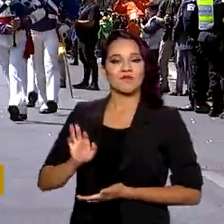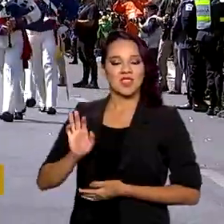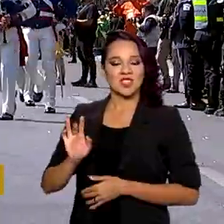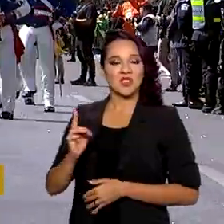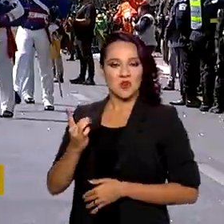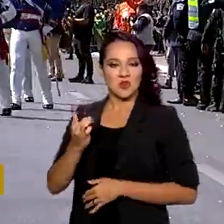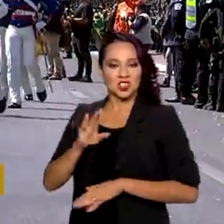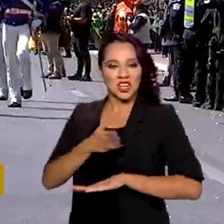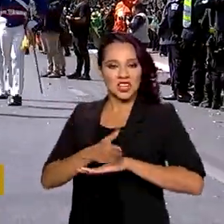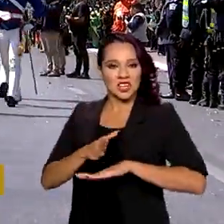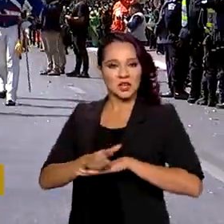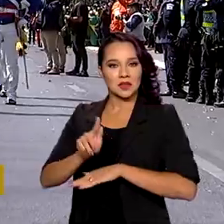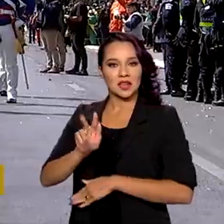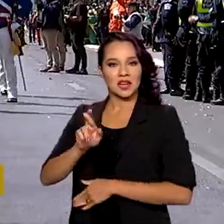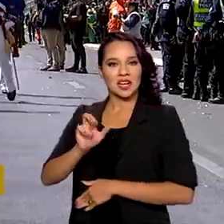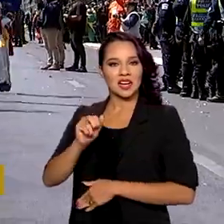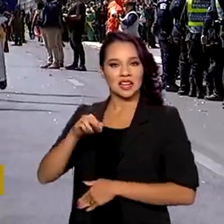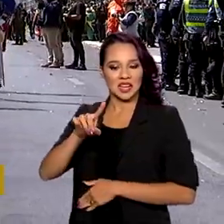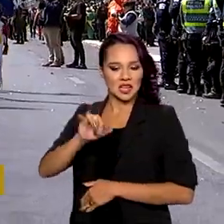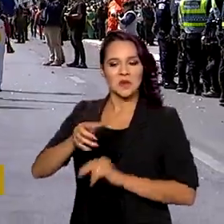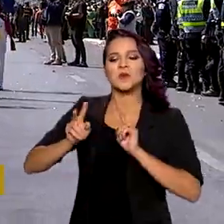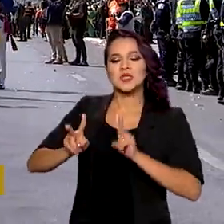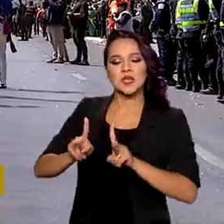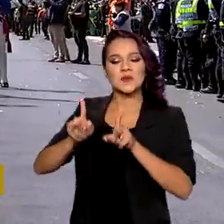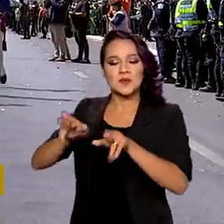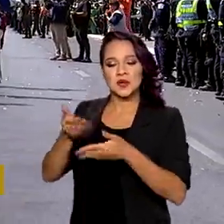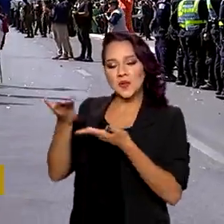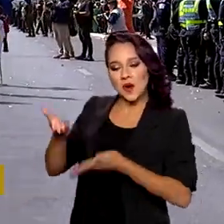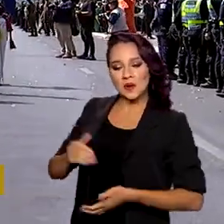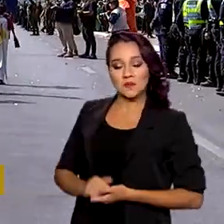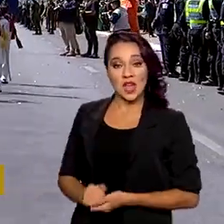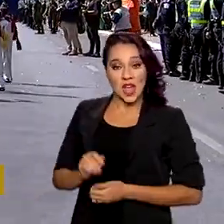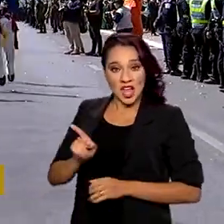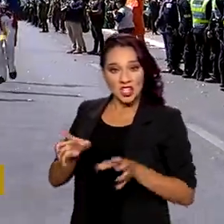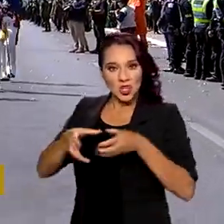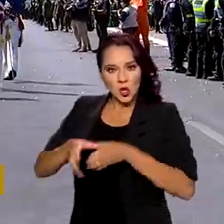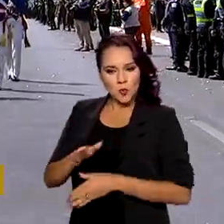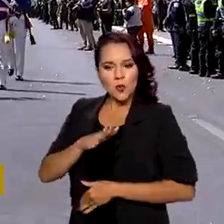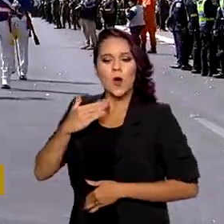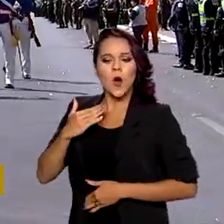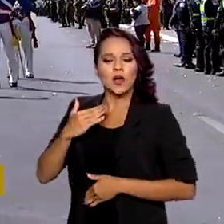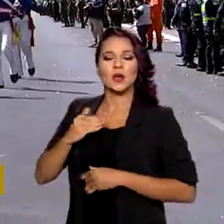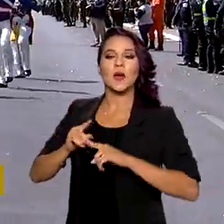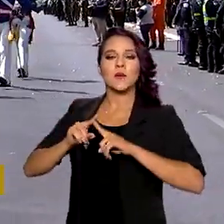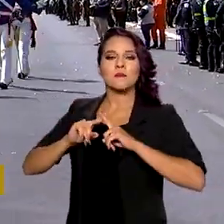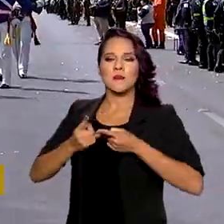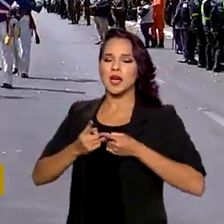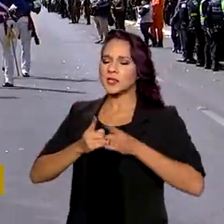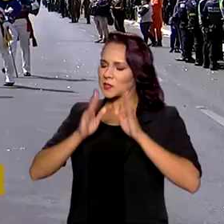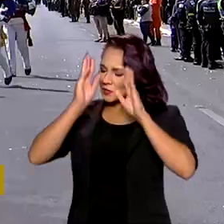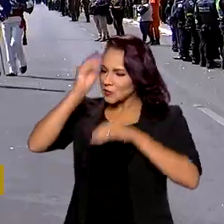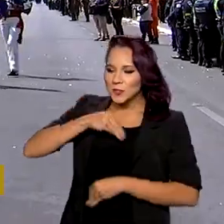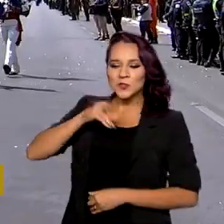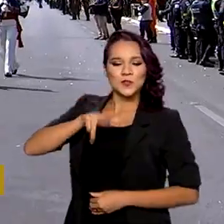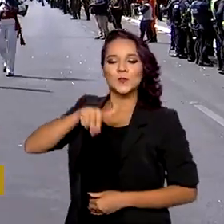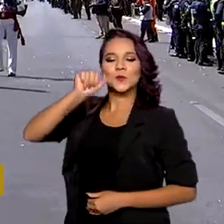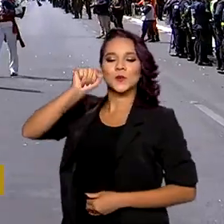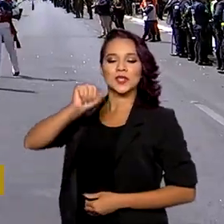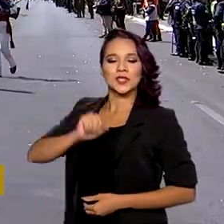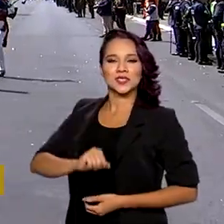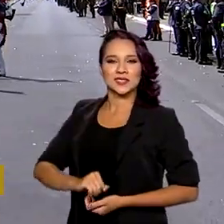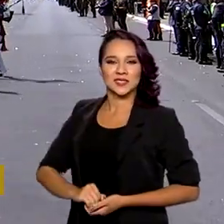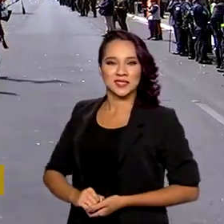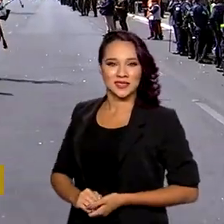Granadeiro, sempre granadeiro. A guarda morre, mas não se rende.